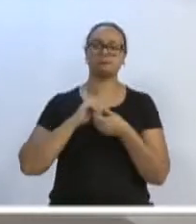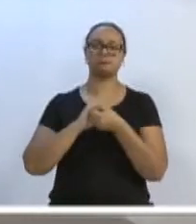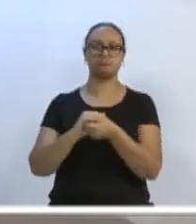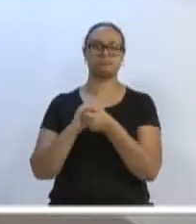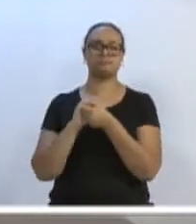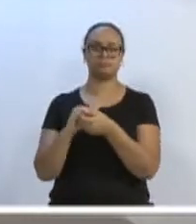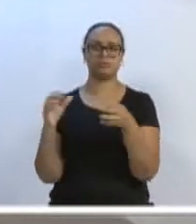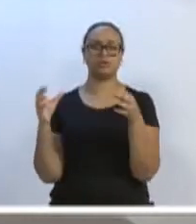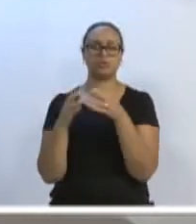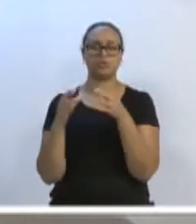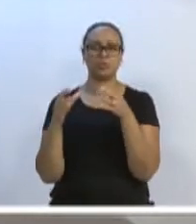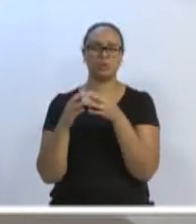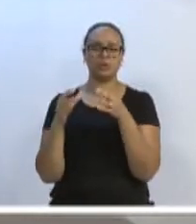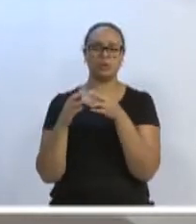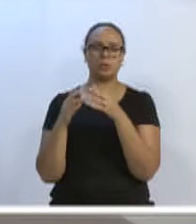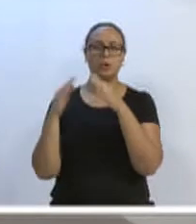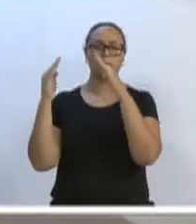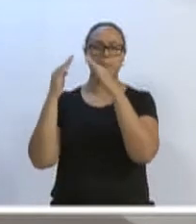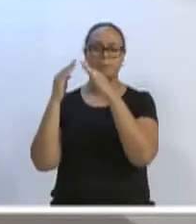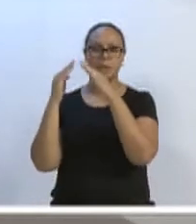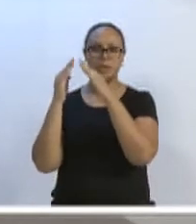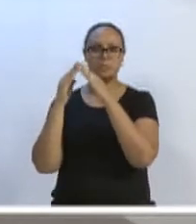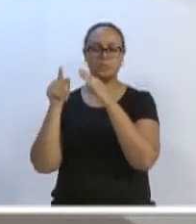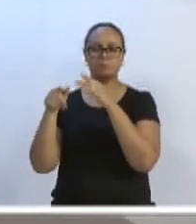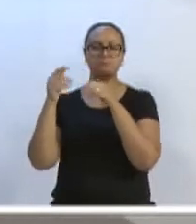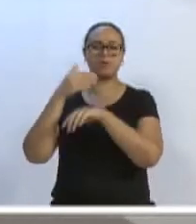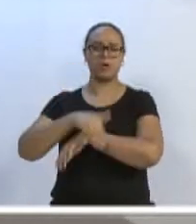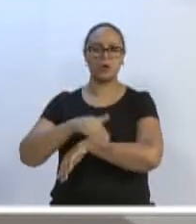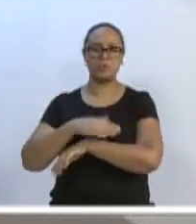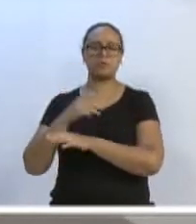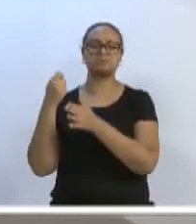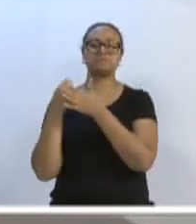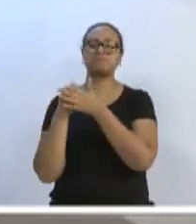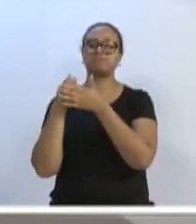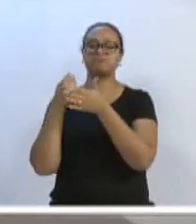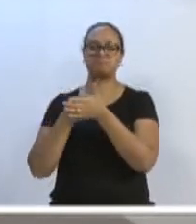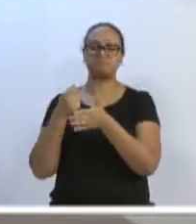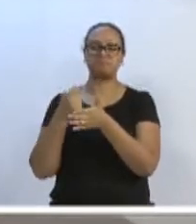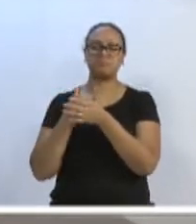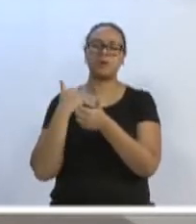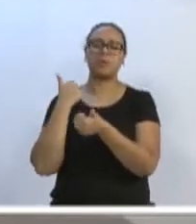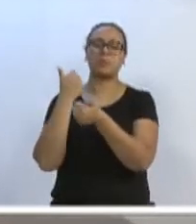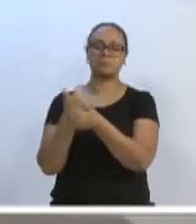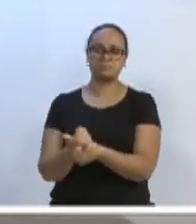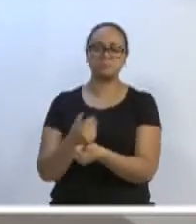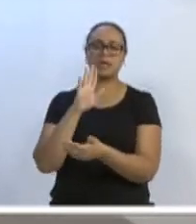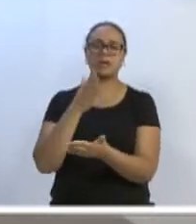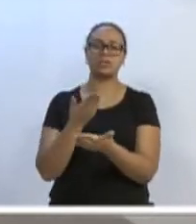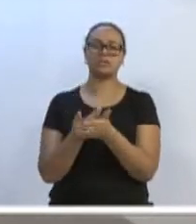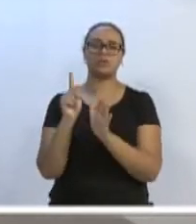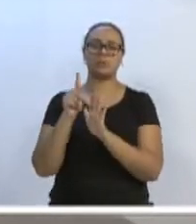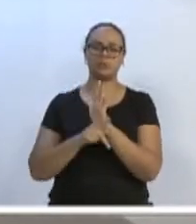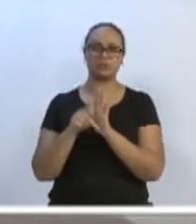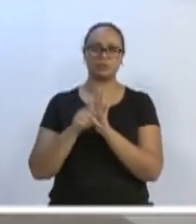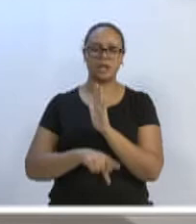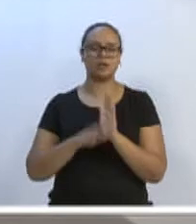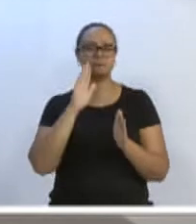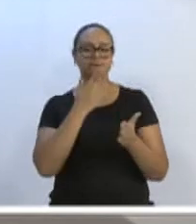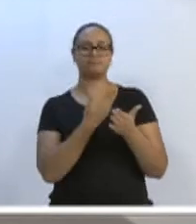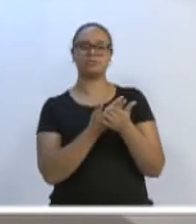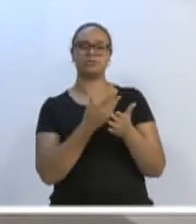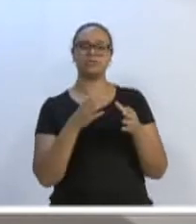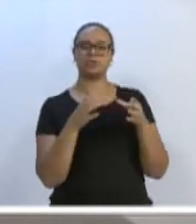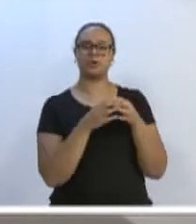moradores pelo acompanhamento por acreditar nesse projeto acreditar neste governo e por fim no parque do pavãozinho